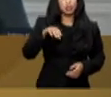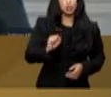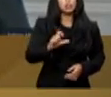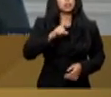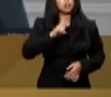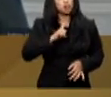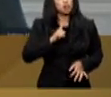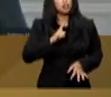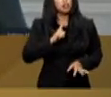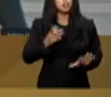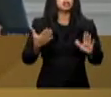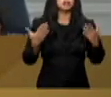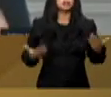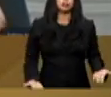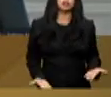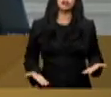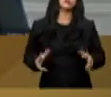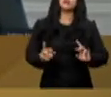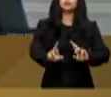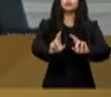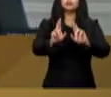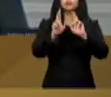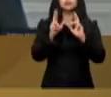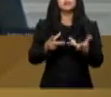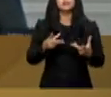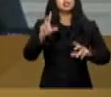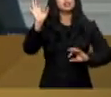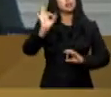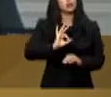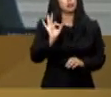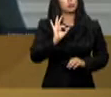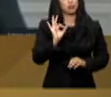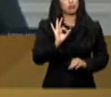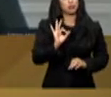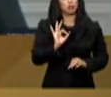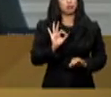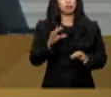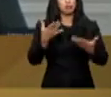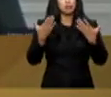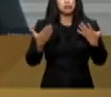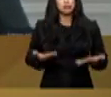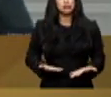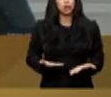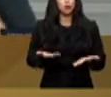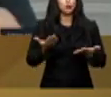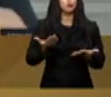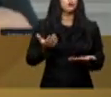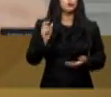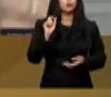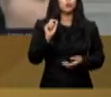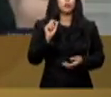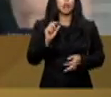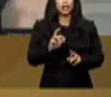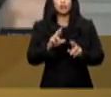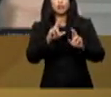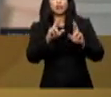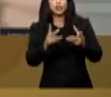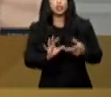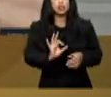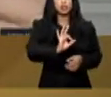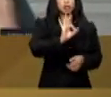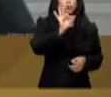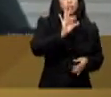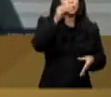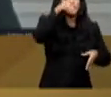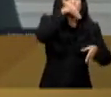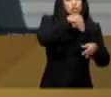o montante referente ao diferencial de alíquotas, ou seja, o equivalente à diferença entre a alíquota